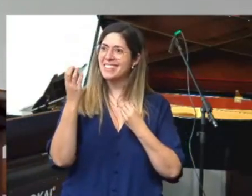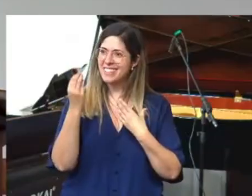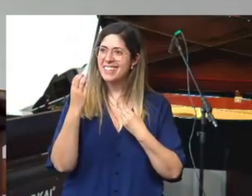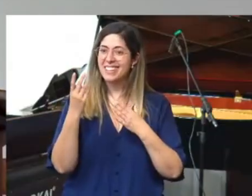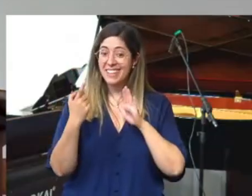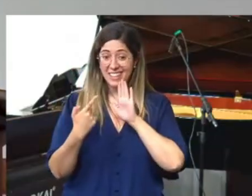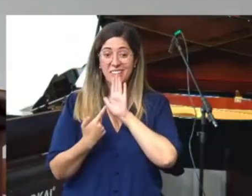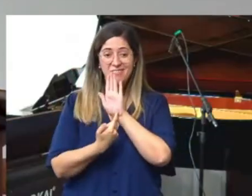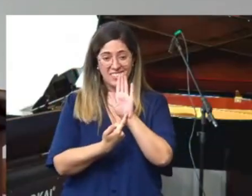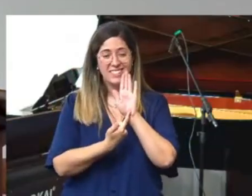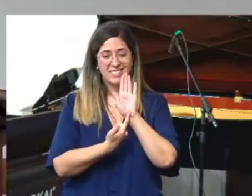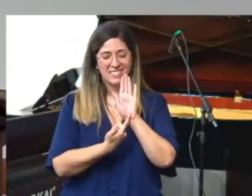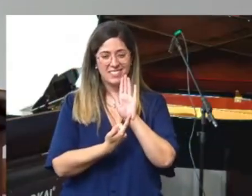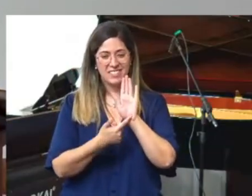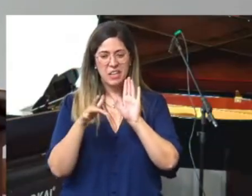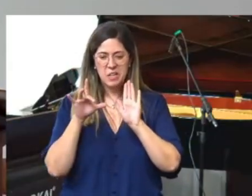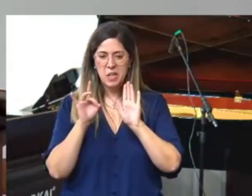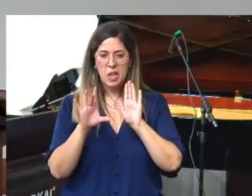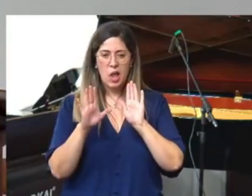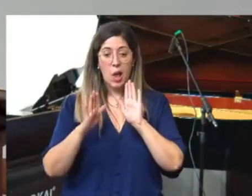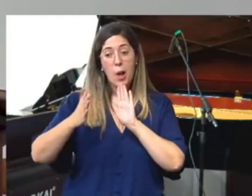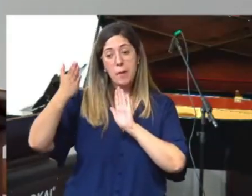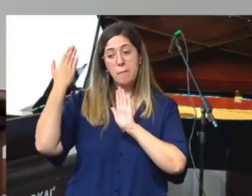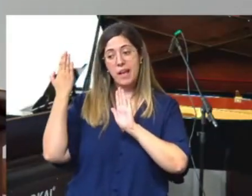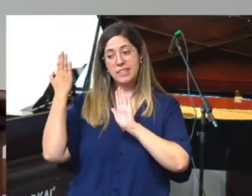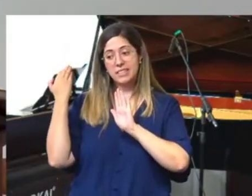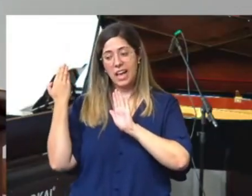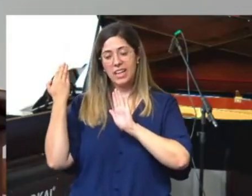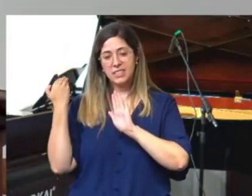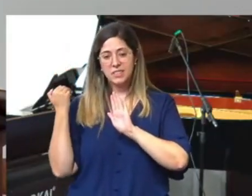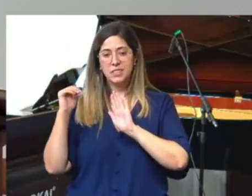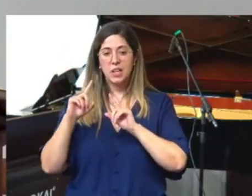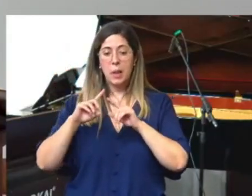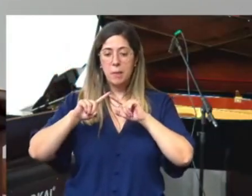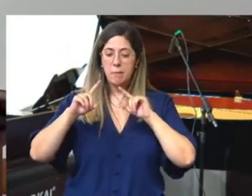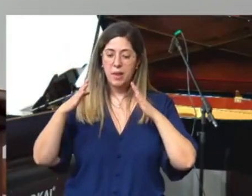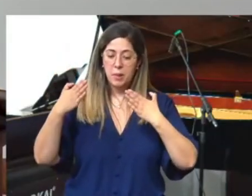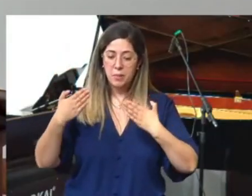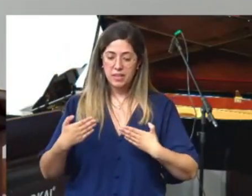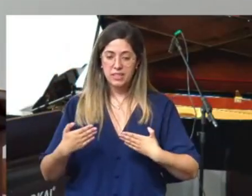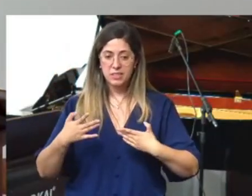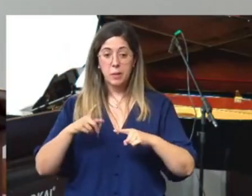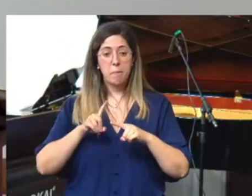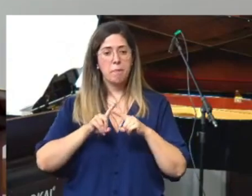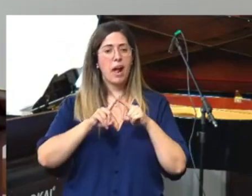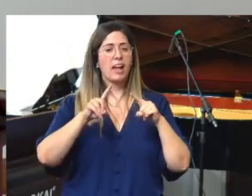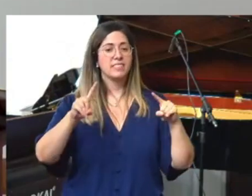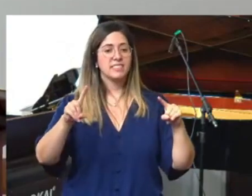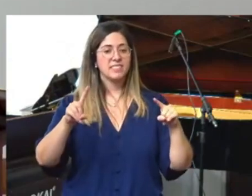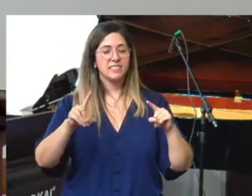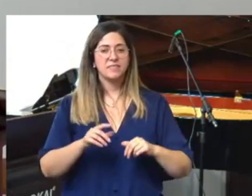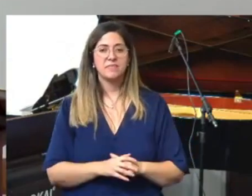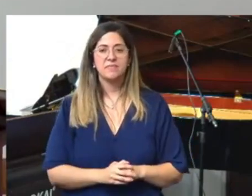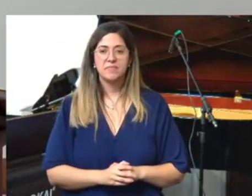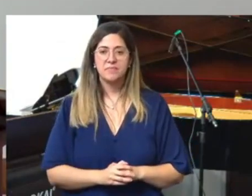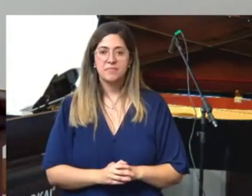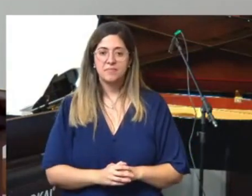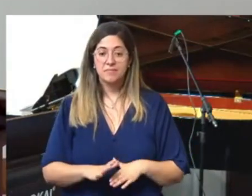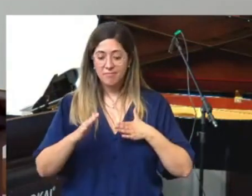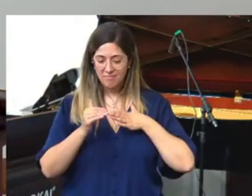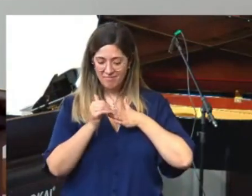ela se manifesta não somente no passado, na obra de Cristo, não somente no presente, mas ela